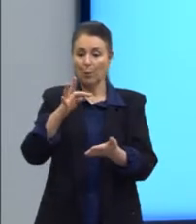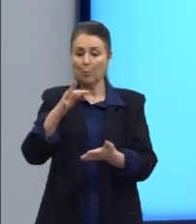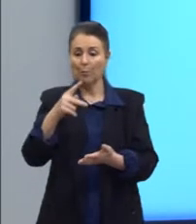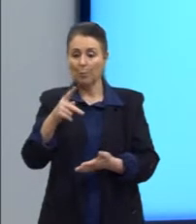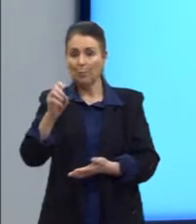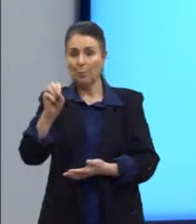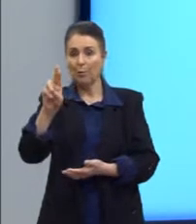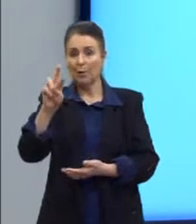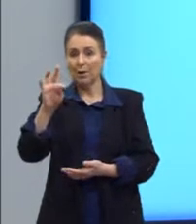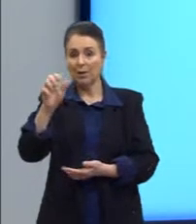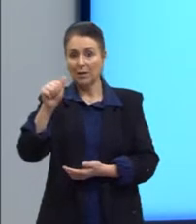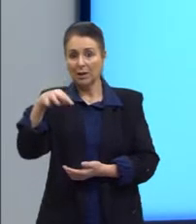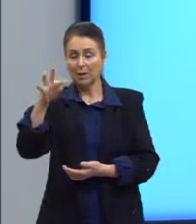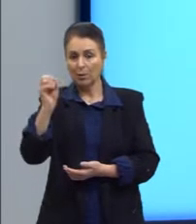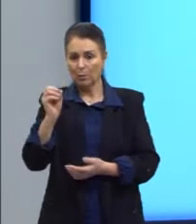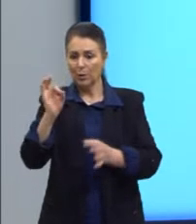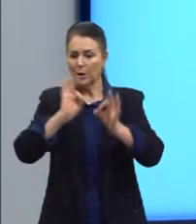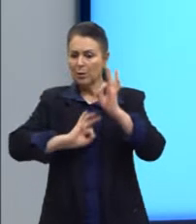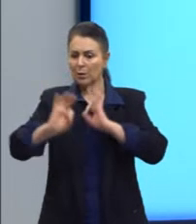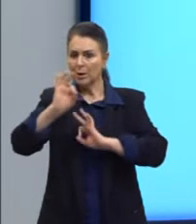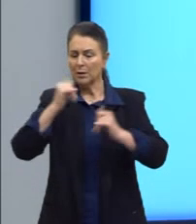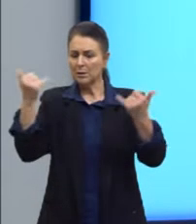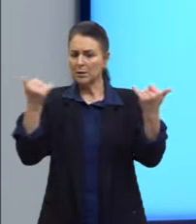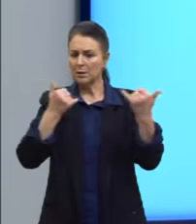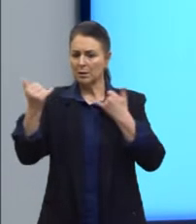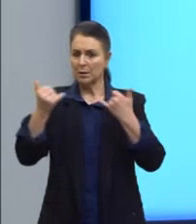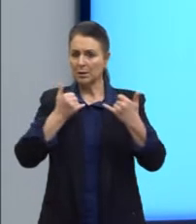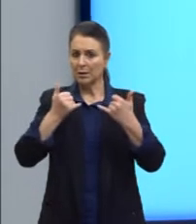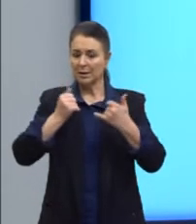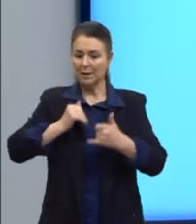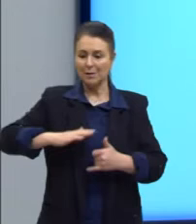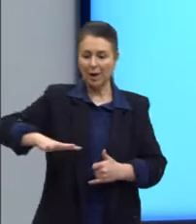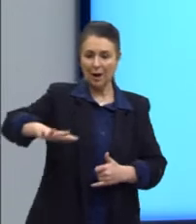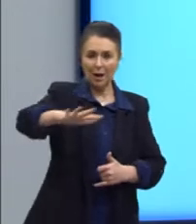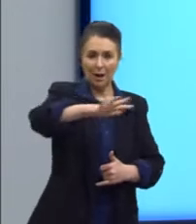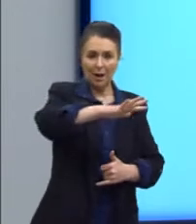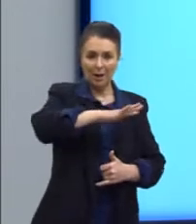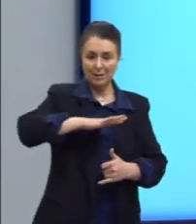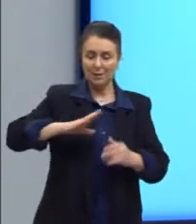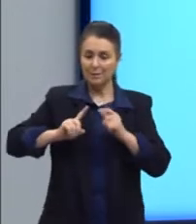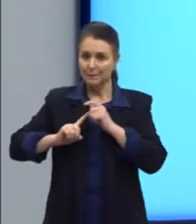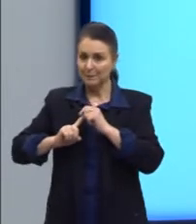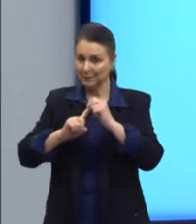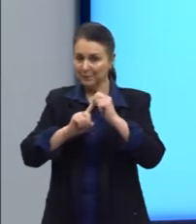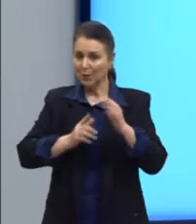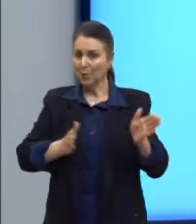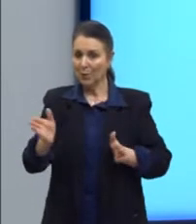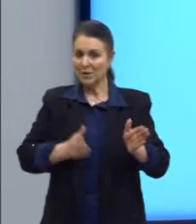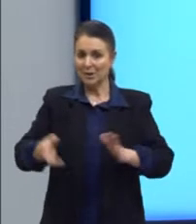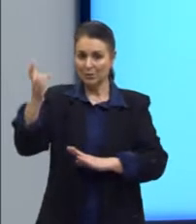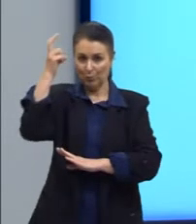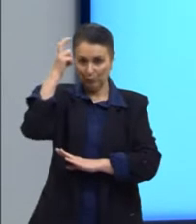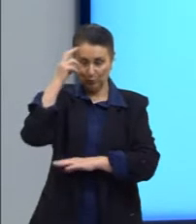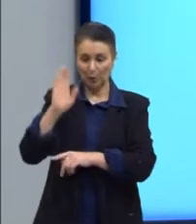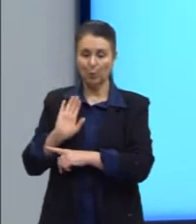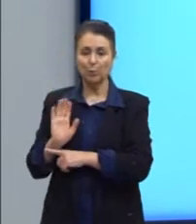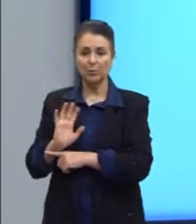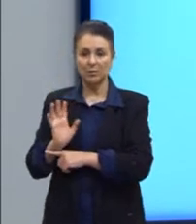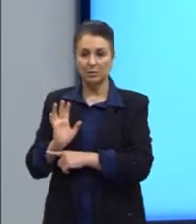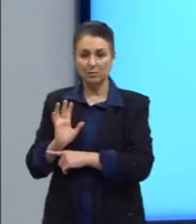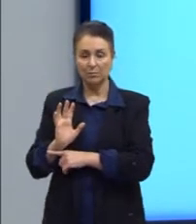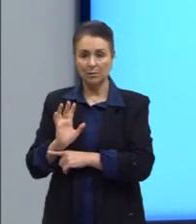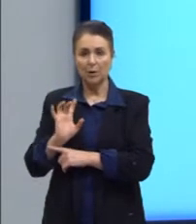que organiza a informação que essas áreas privilegiadas com acesso à cultura, como o cinema, são de